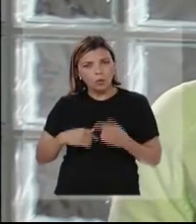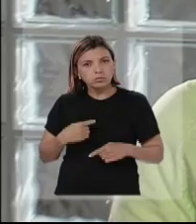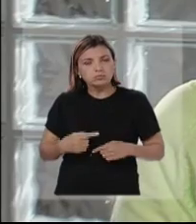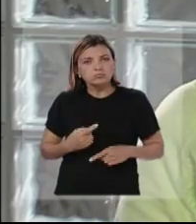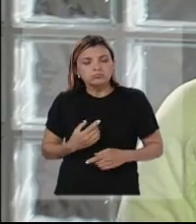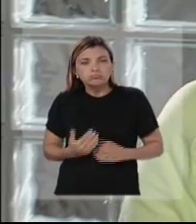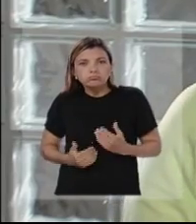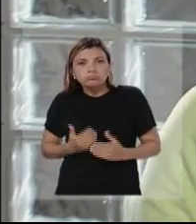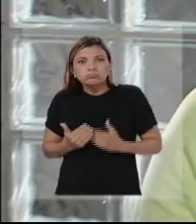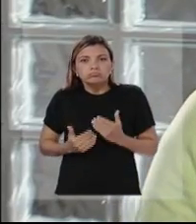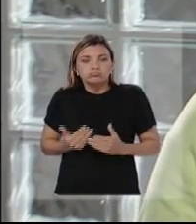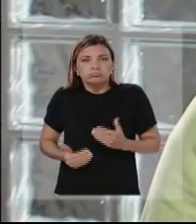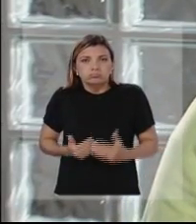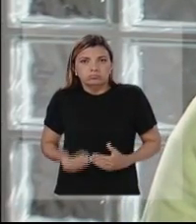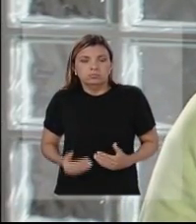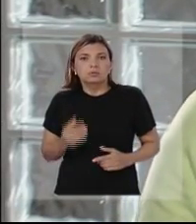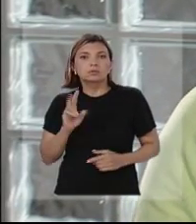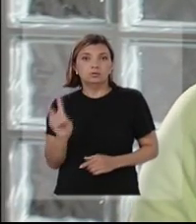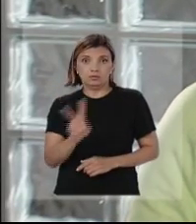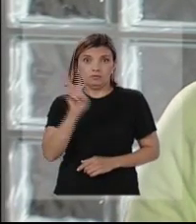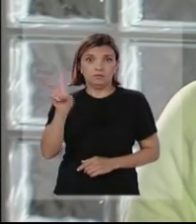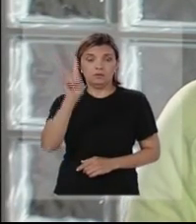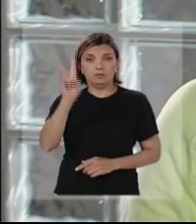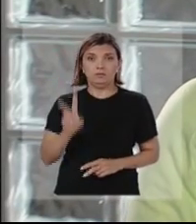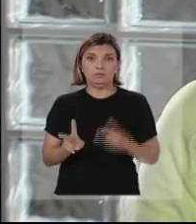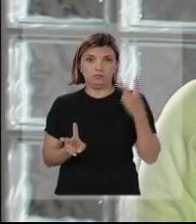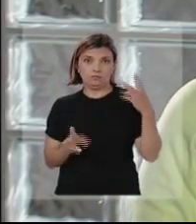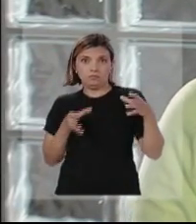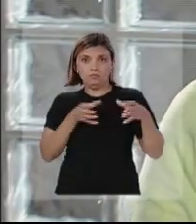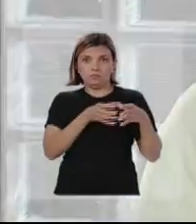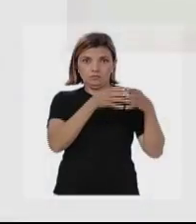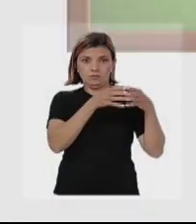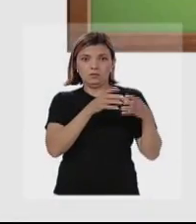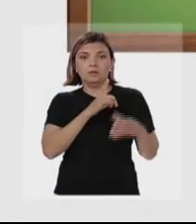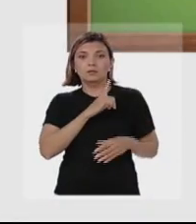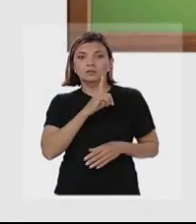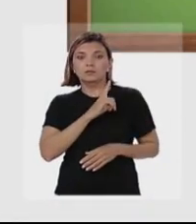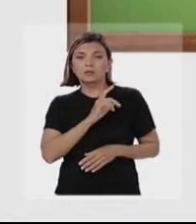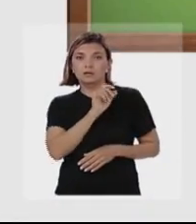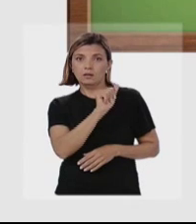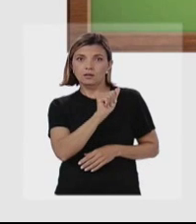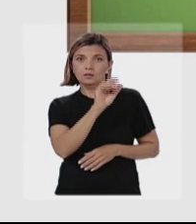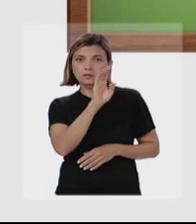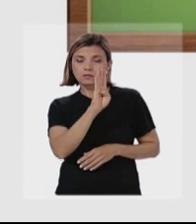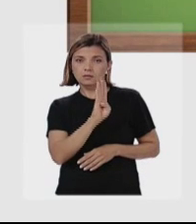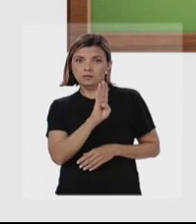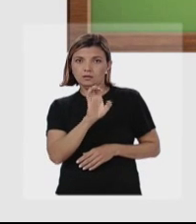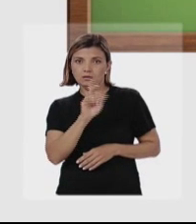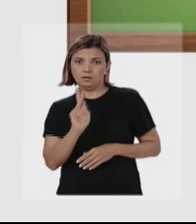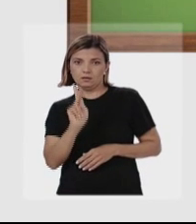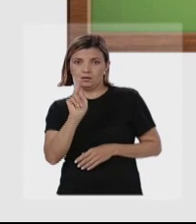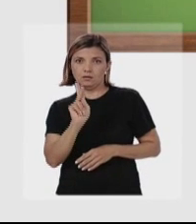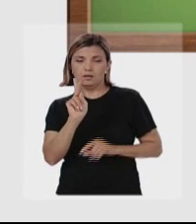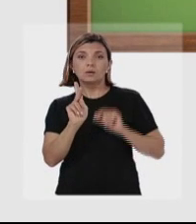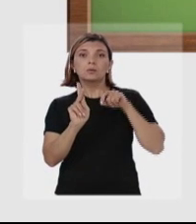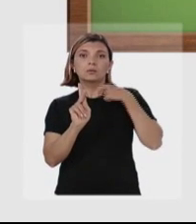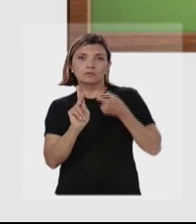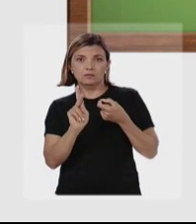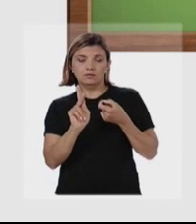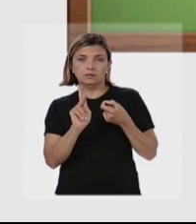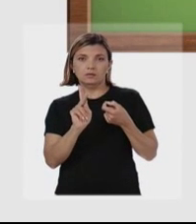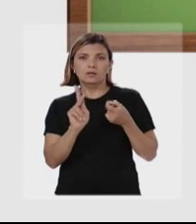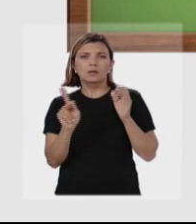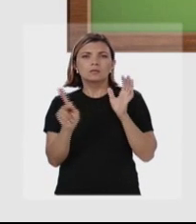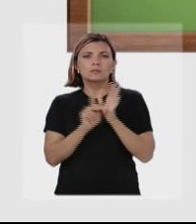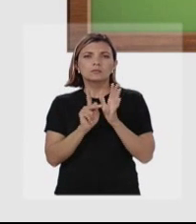funcionar. As vitaminas podem ser classificadas em dois grupos. As vitaminas A, D, E e K, por